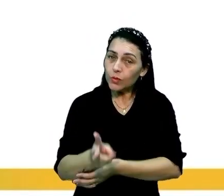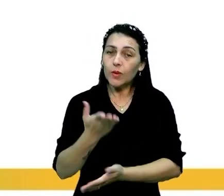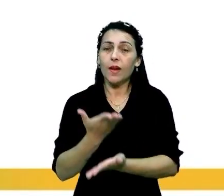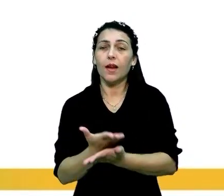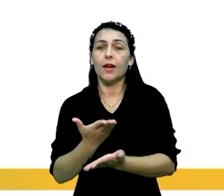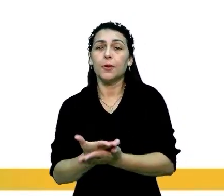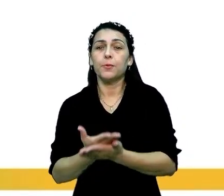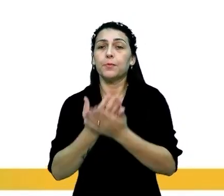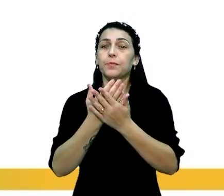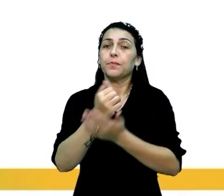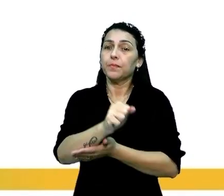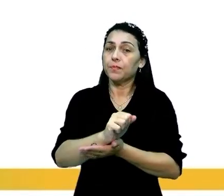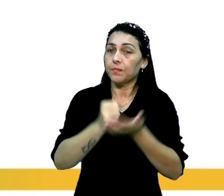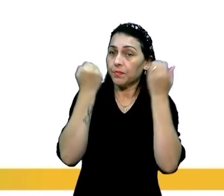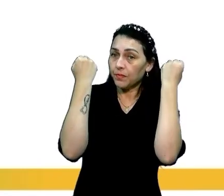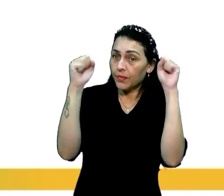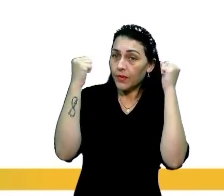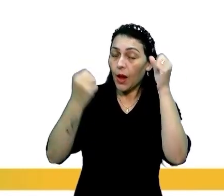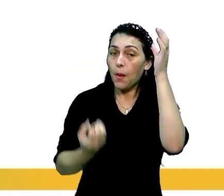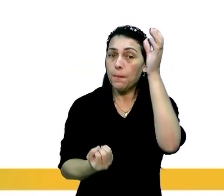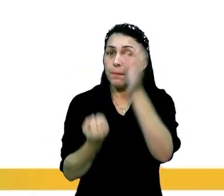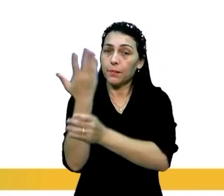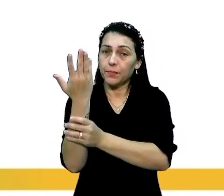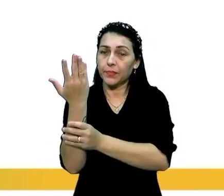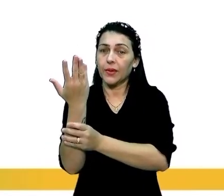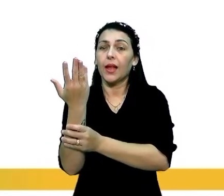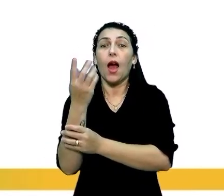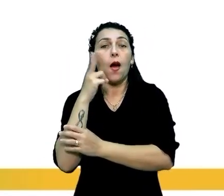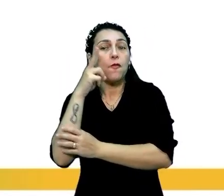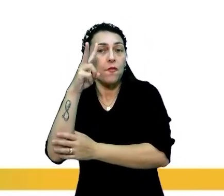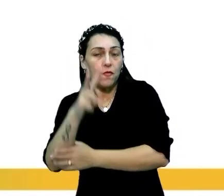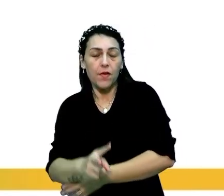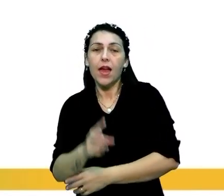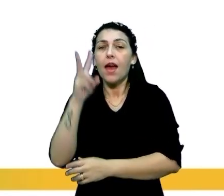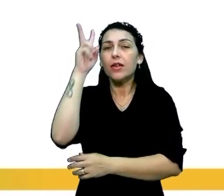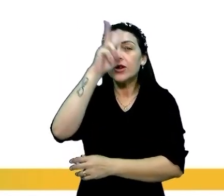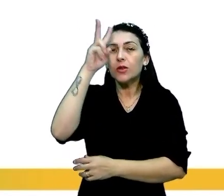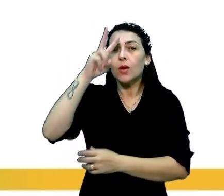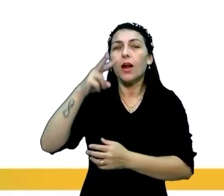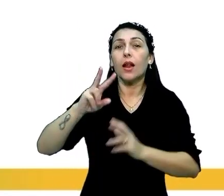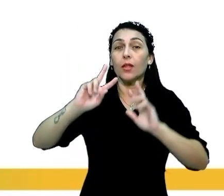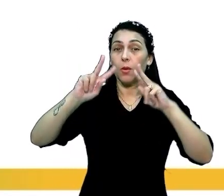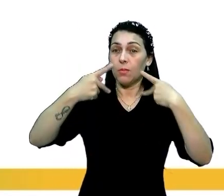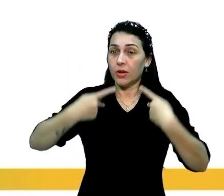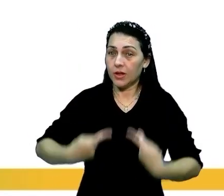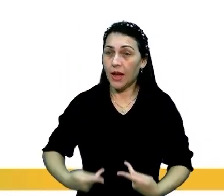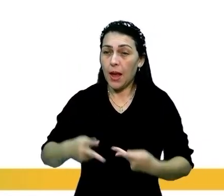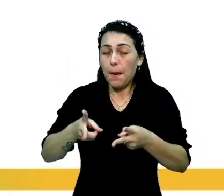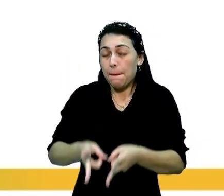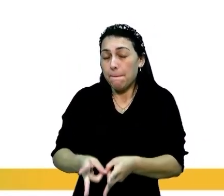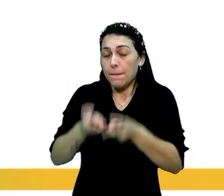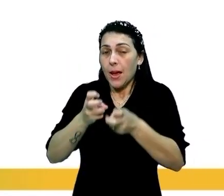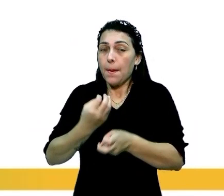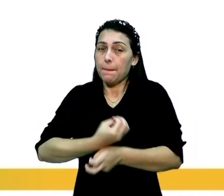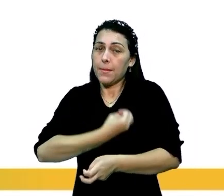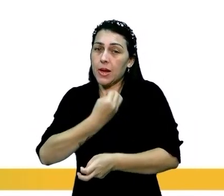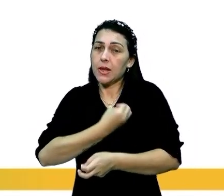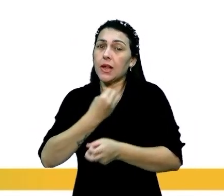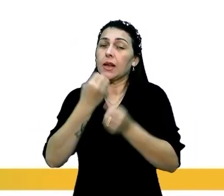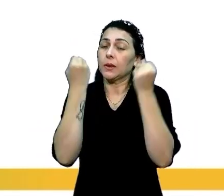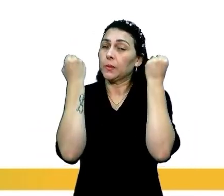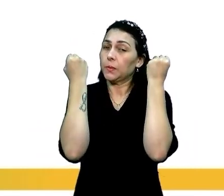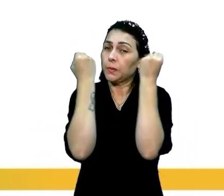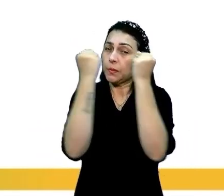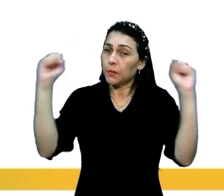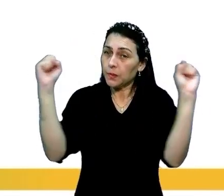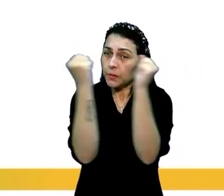aqui, ó. Atividade física, origens. Ao rever a história da humanidade, é possível perceber a presença da atividade física